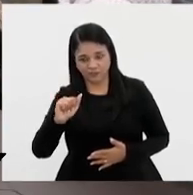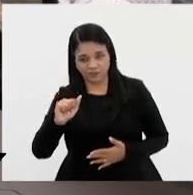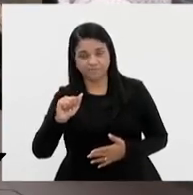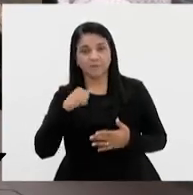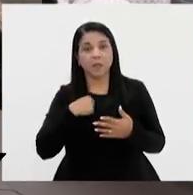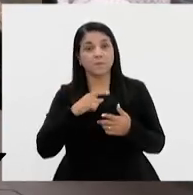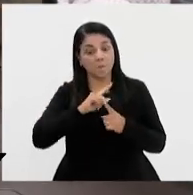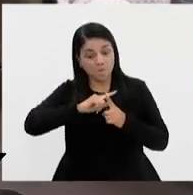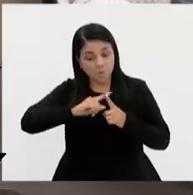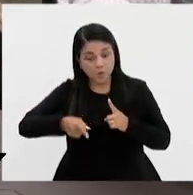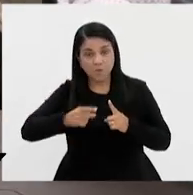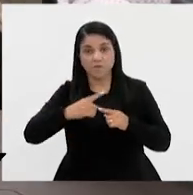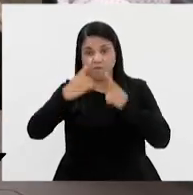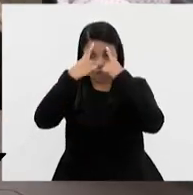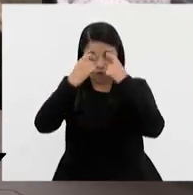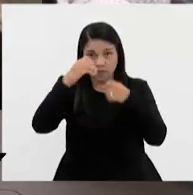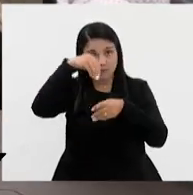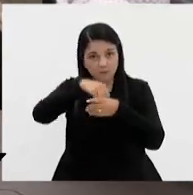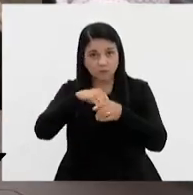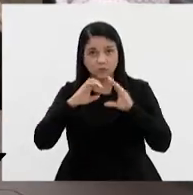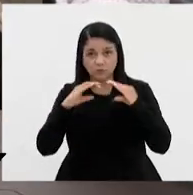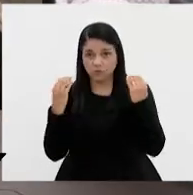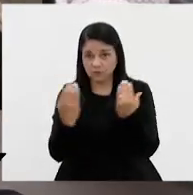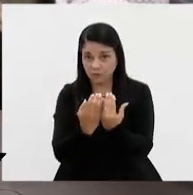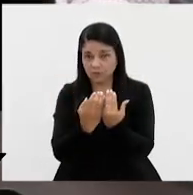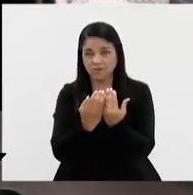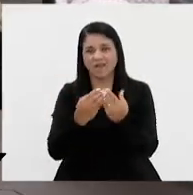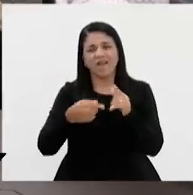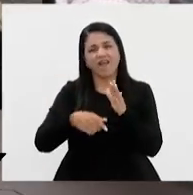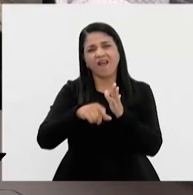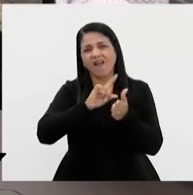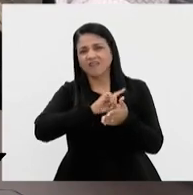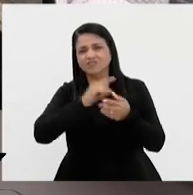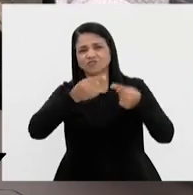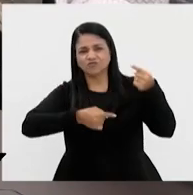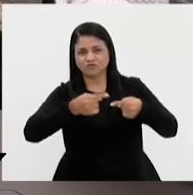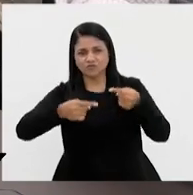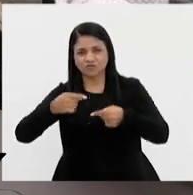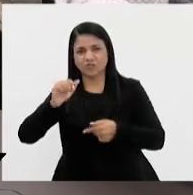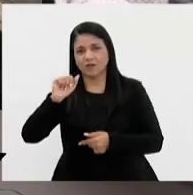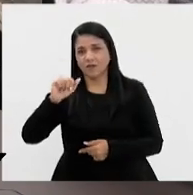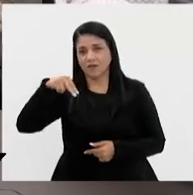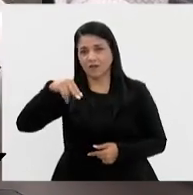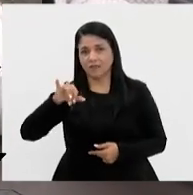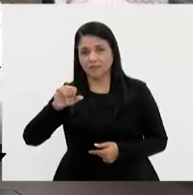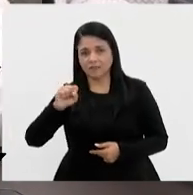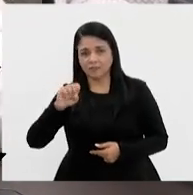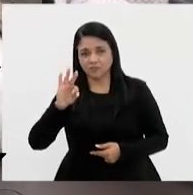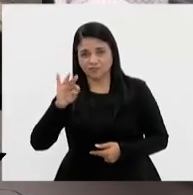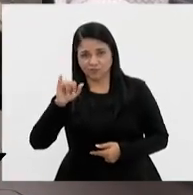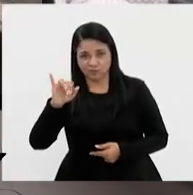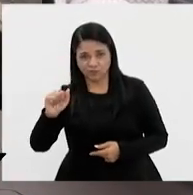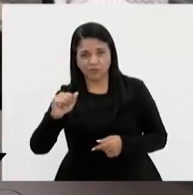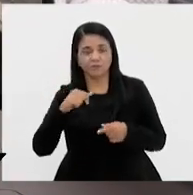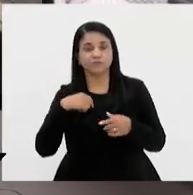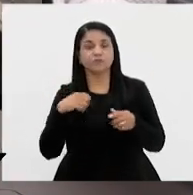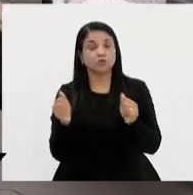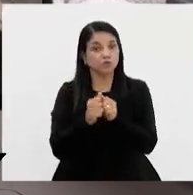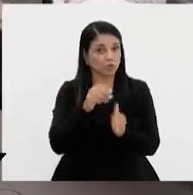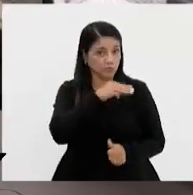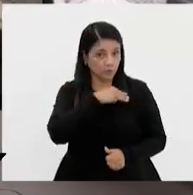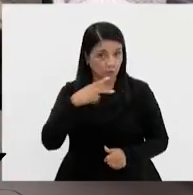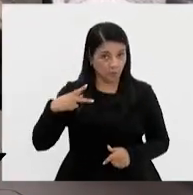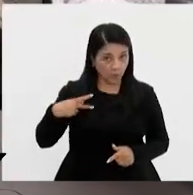estádios. E antes de discutir a anistia, que é aquela que deu aquela confusão com o Ministério Público, acabou sendo resolvida, tem